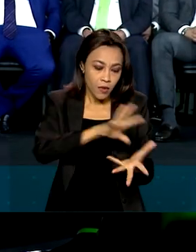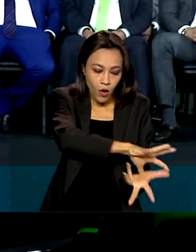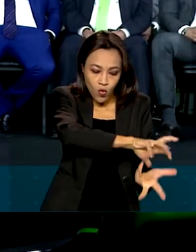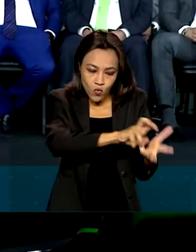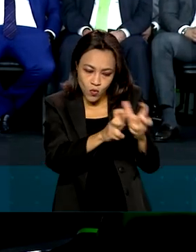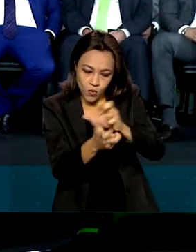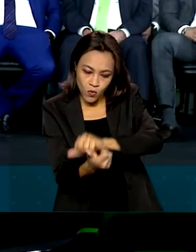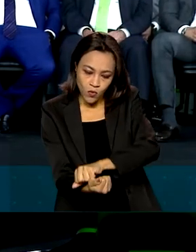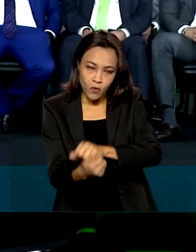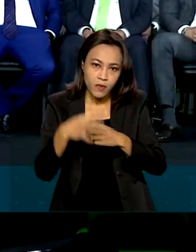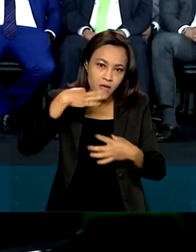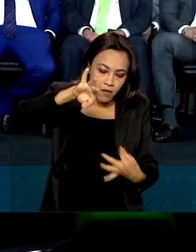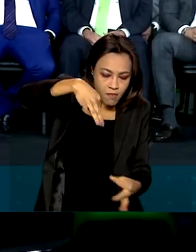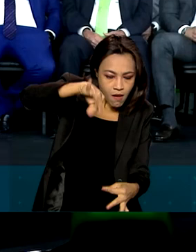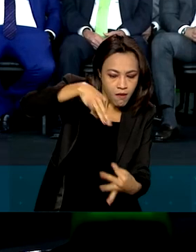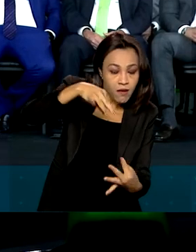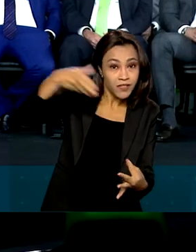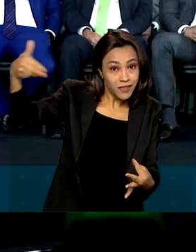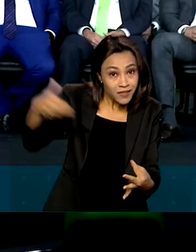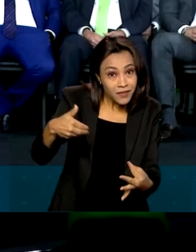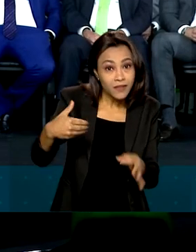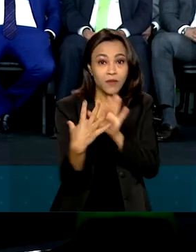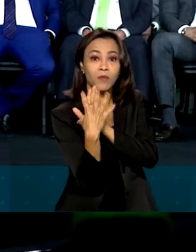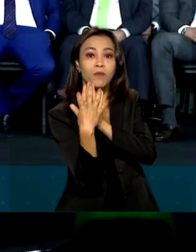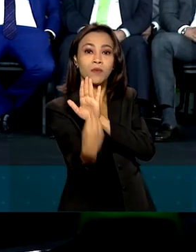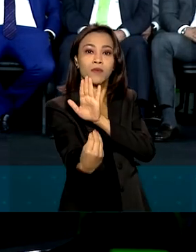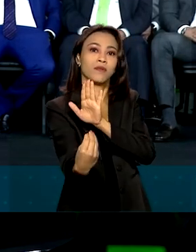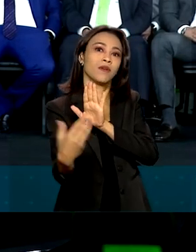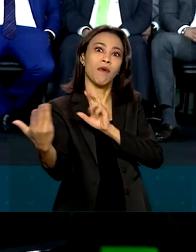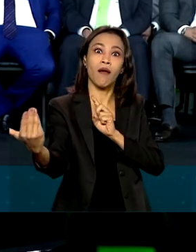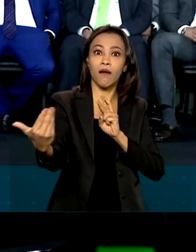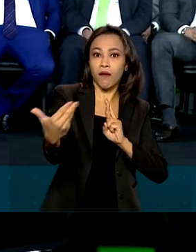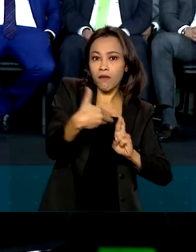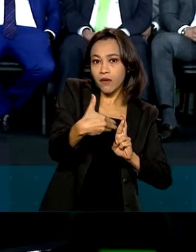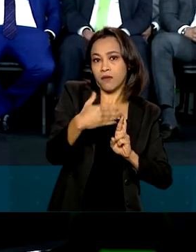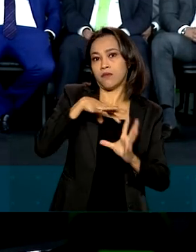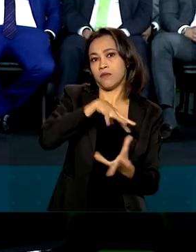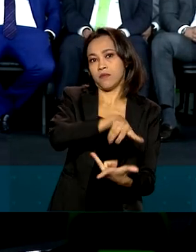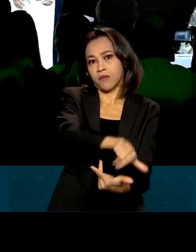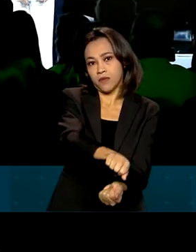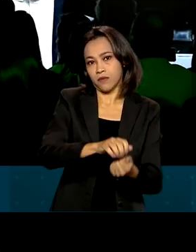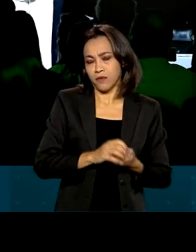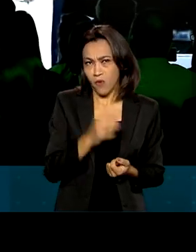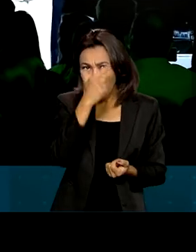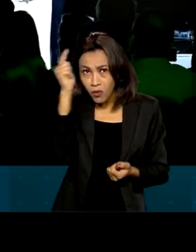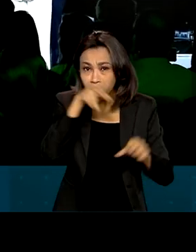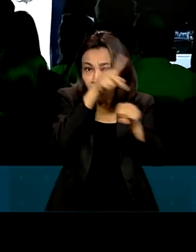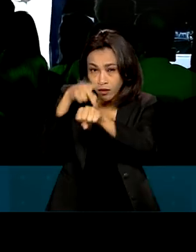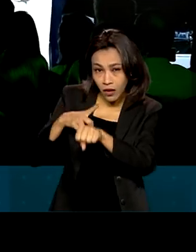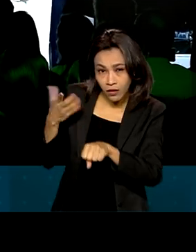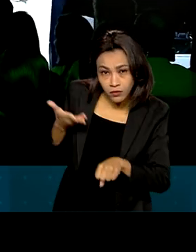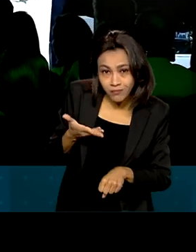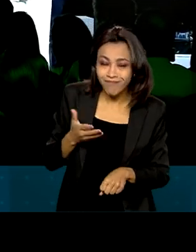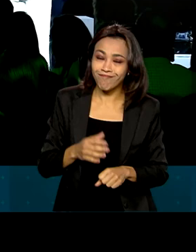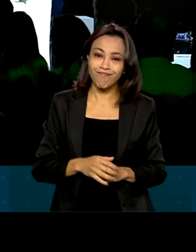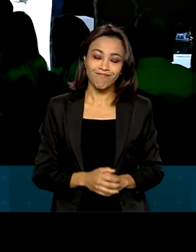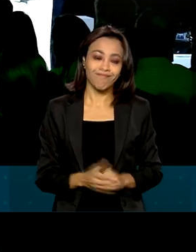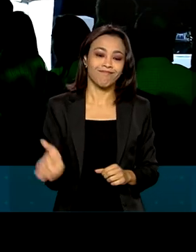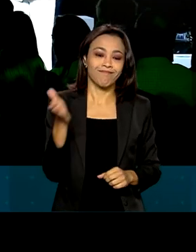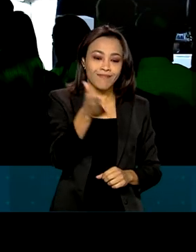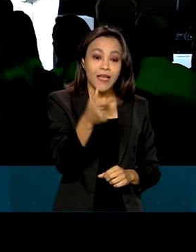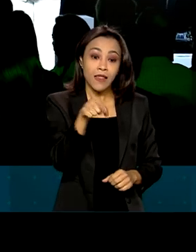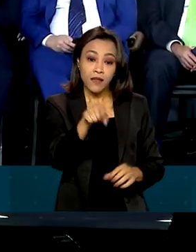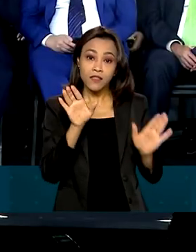reciclagem. Isso é um exemplo para o mundo. Nenhum outro país tem esse índice de reciclagem. Durante a abertura do Fórum Global